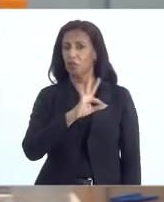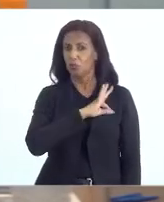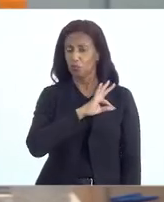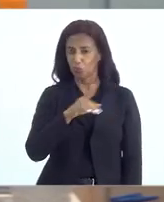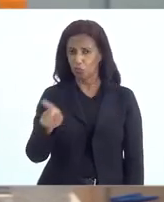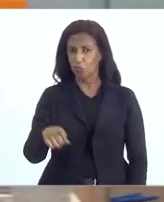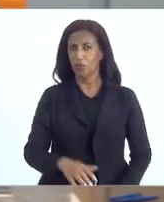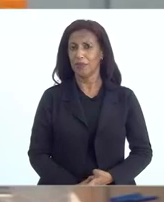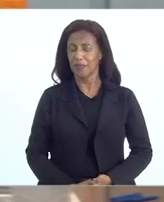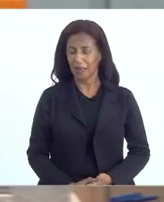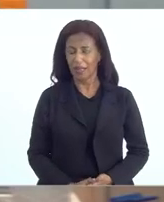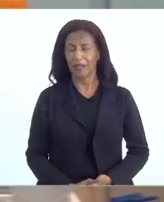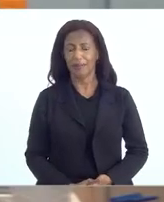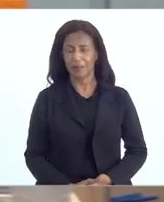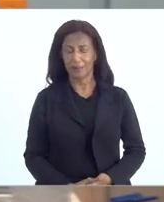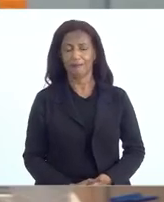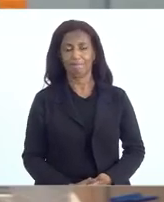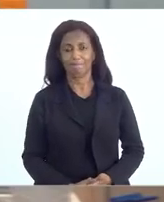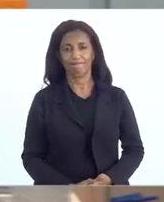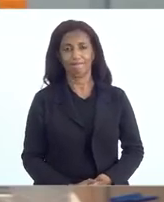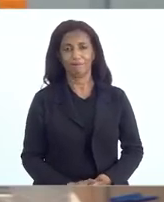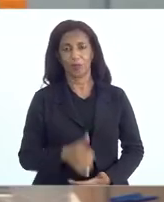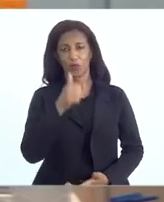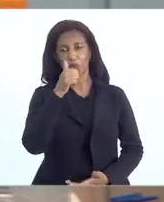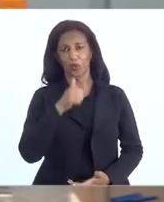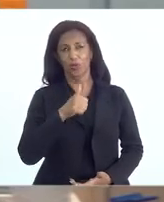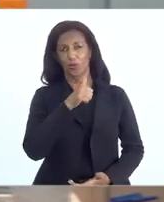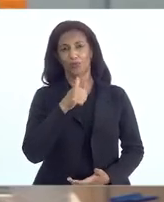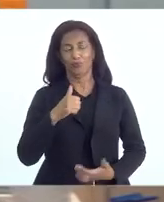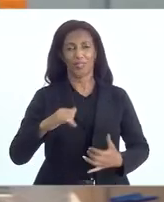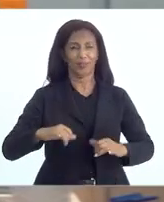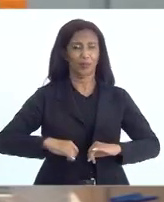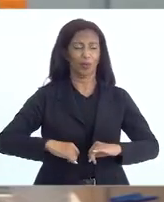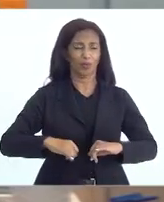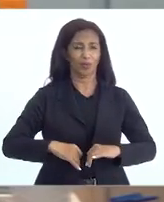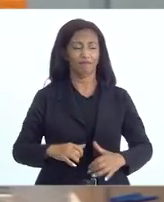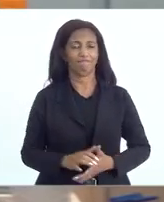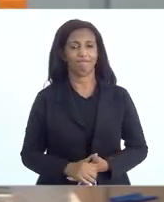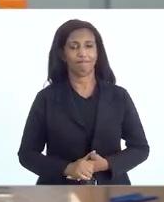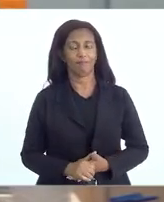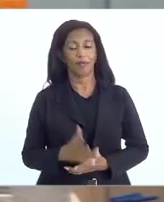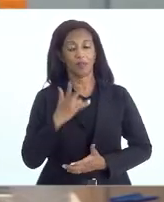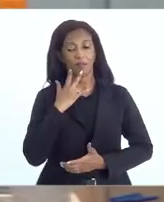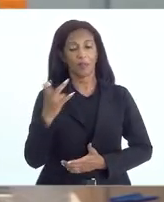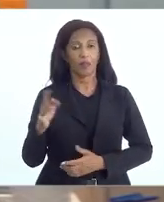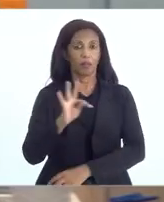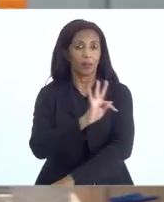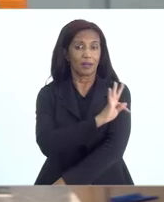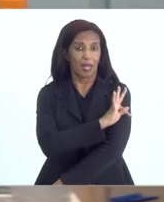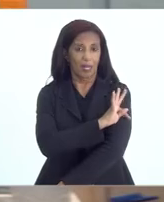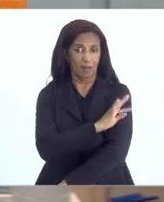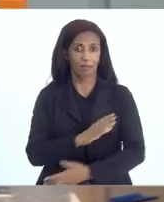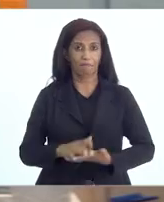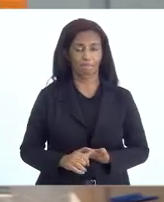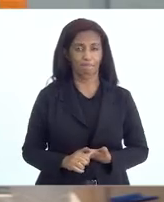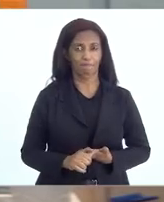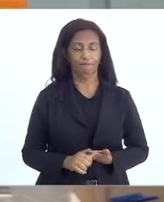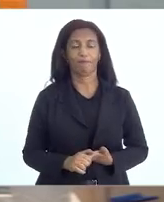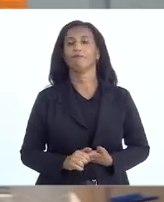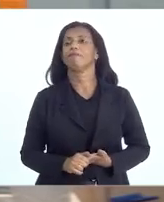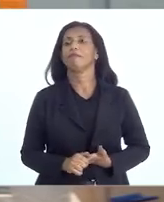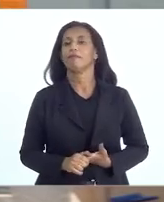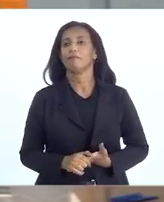são a nossa Última Fronteira com caos estão em referência a esse é esse concurso dos técnicos de enfermagem